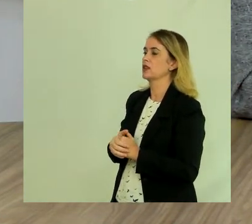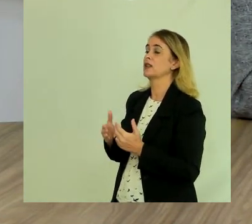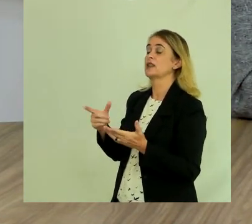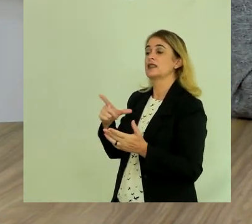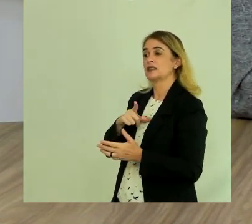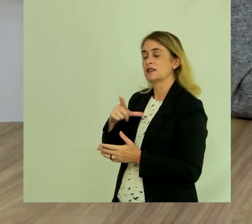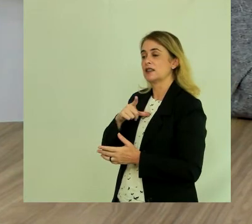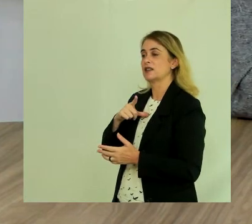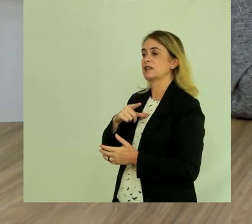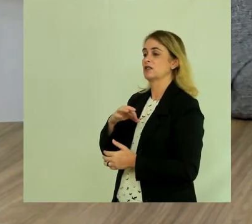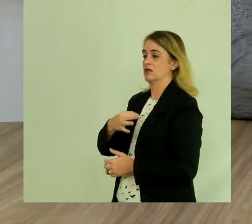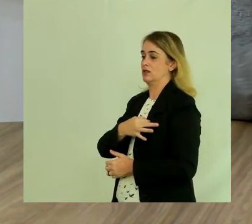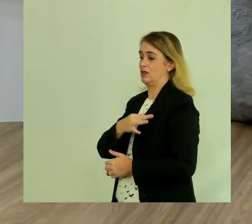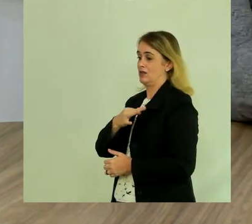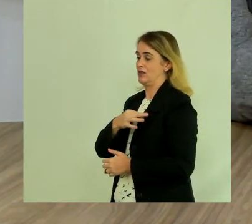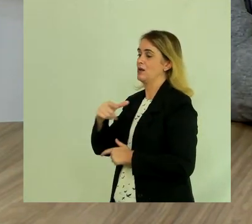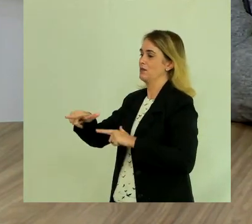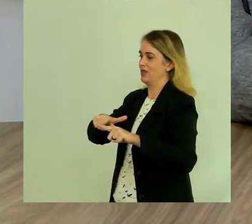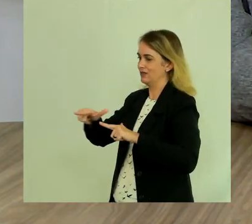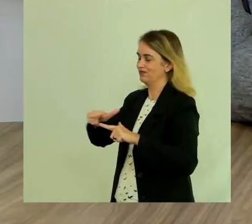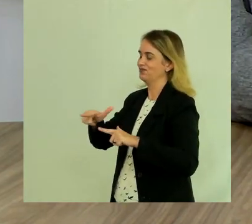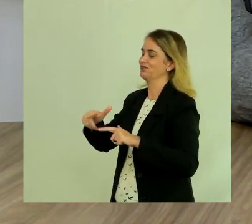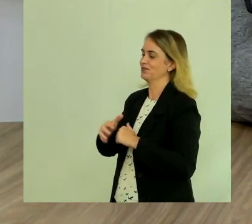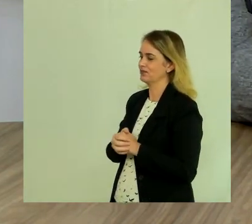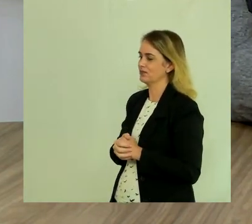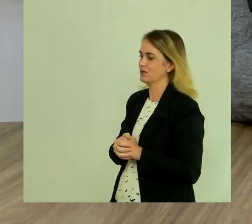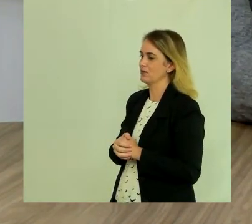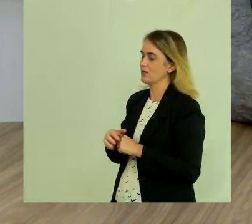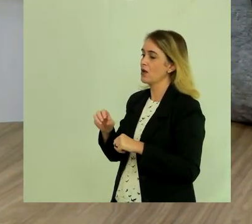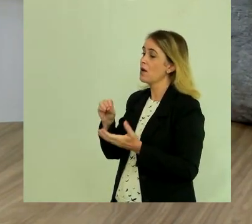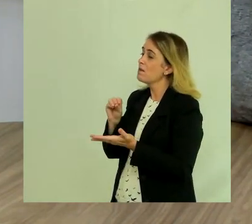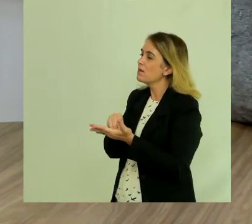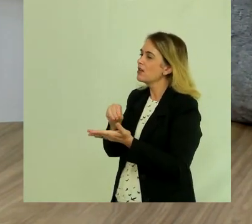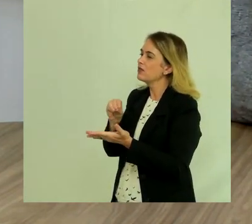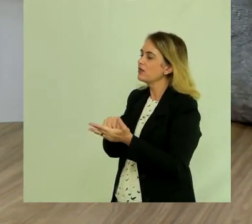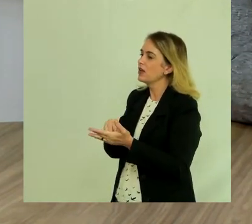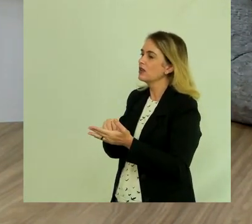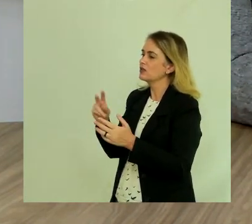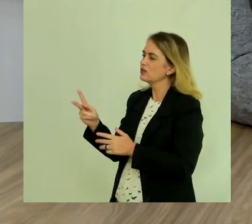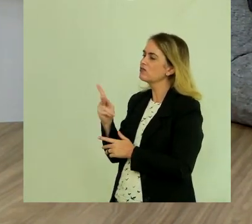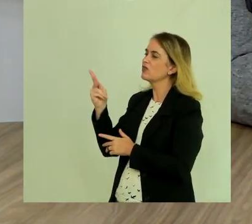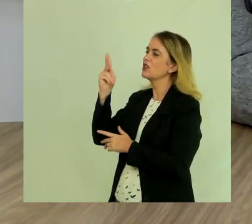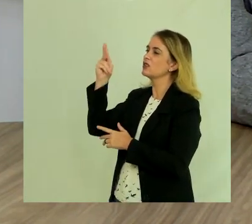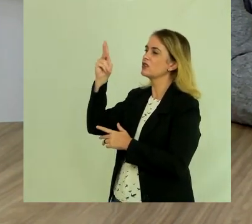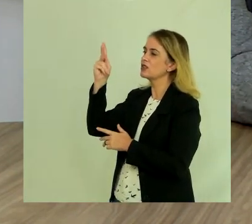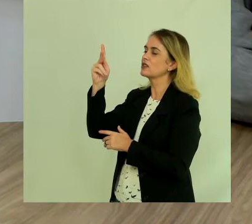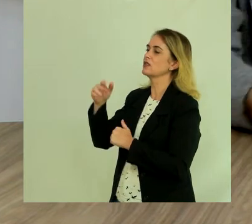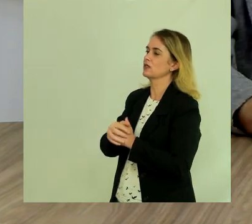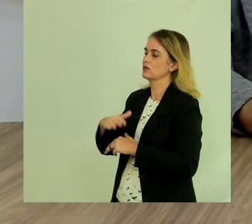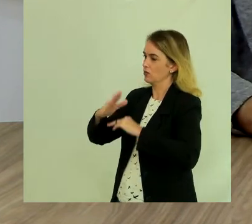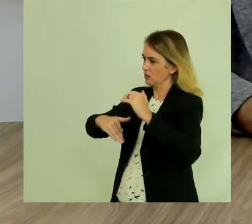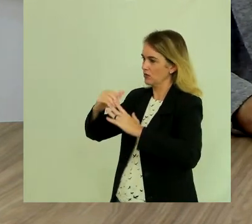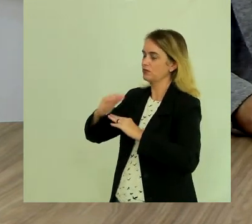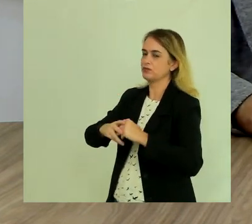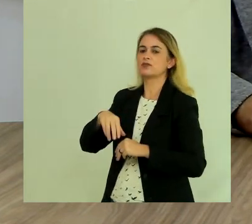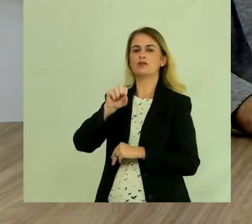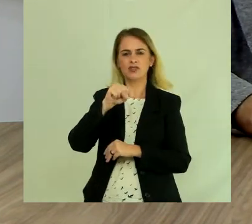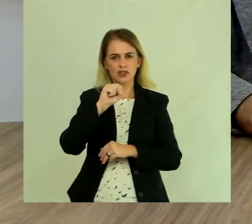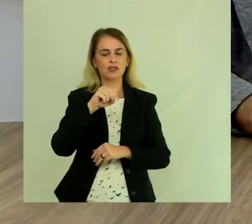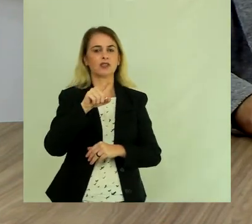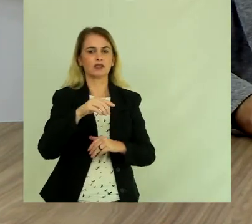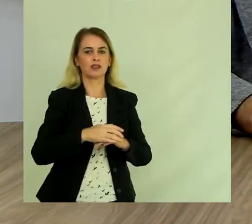né, no momento, mas às vezes falta a valorização do profissional, né, Rita? Sim. Porque, assim,